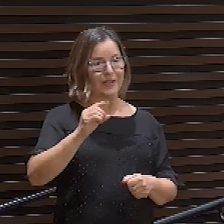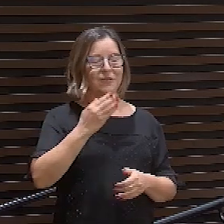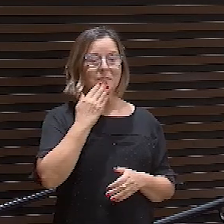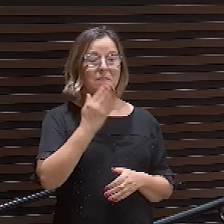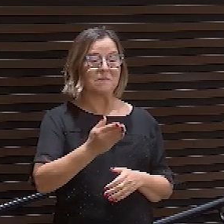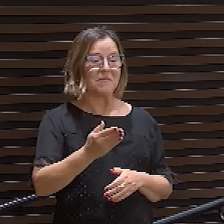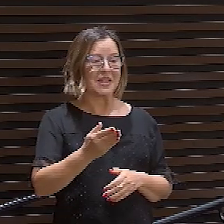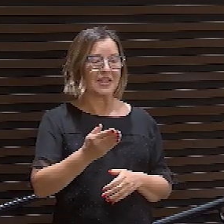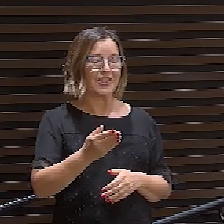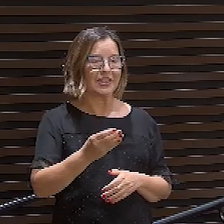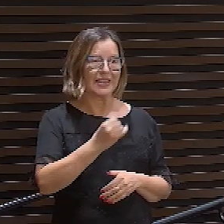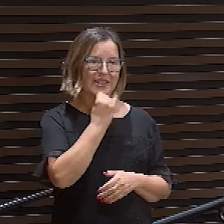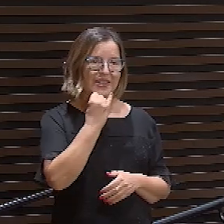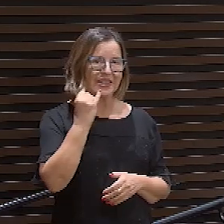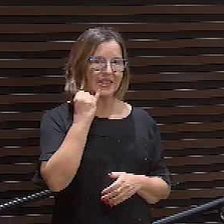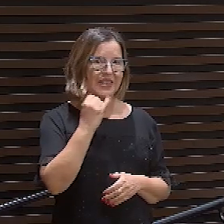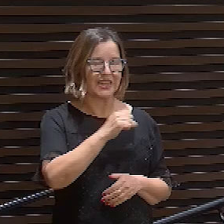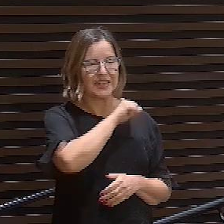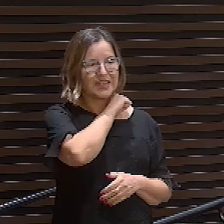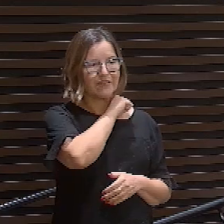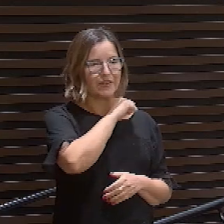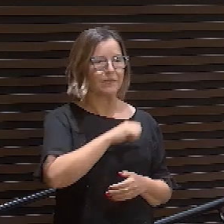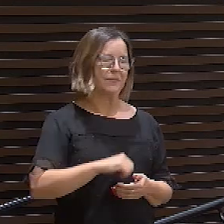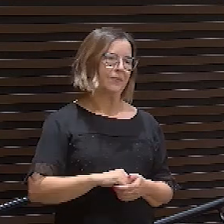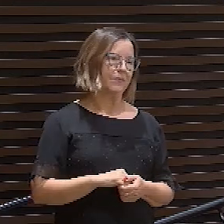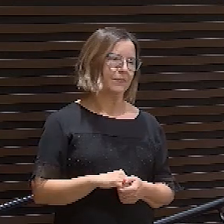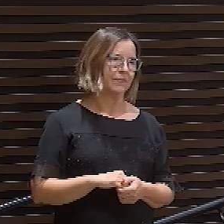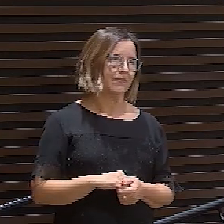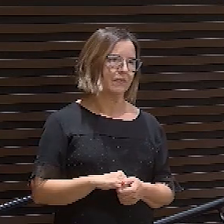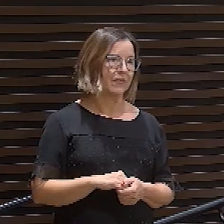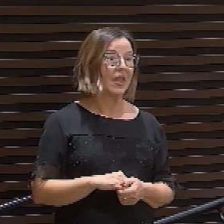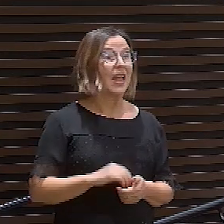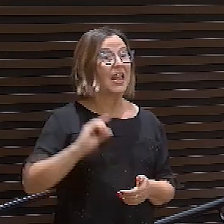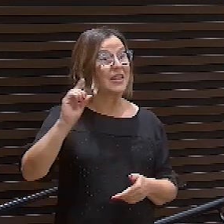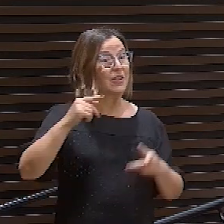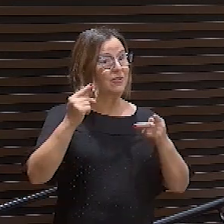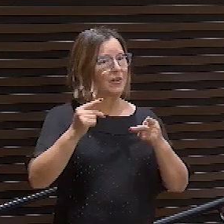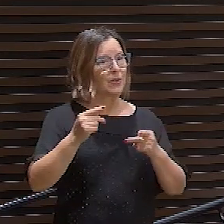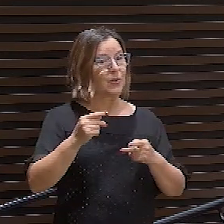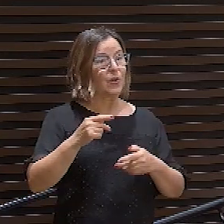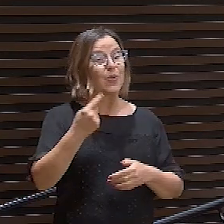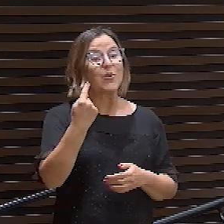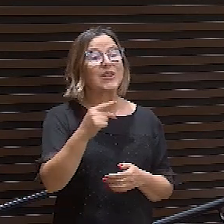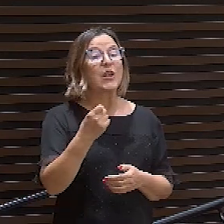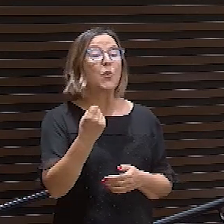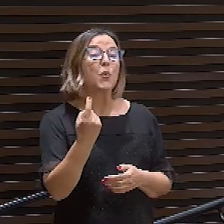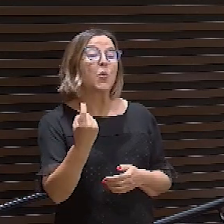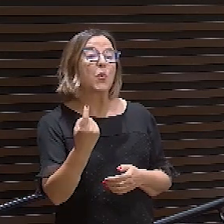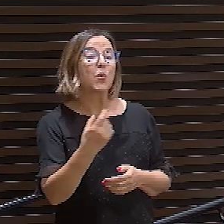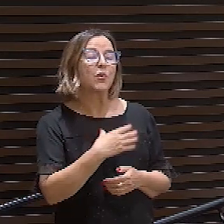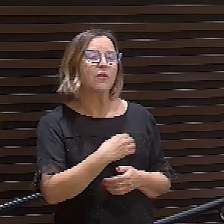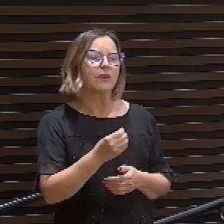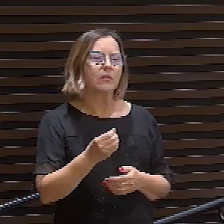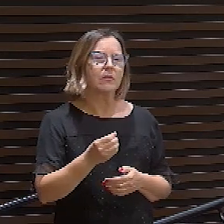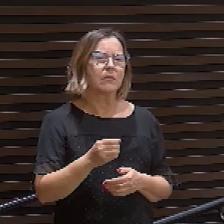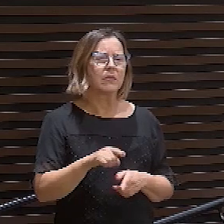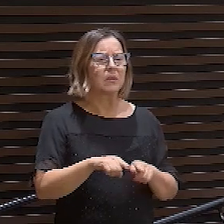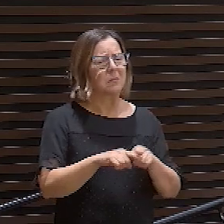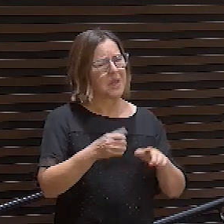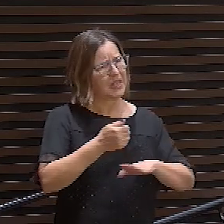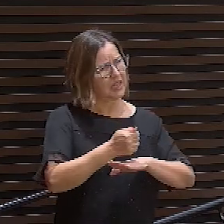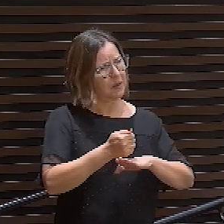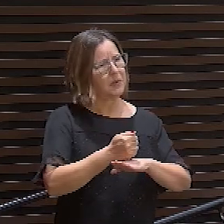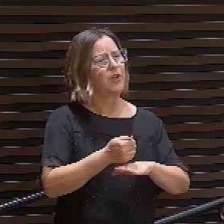em sacrifício. E é interessante que Deus disse, teu único filho, mas ele tinha tido Ismael